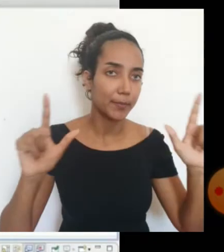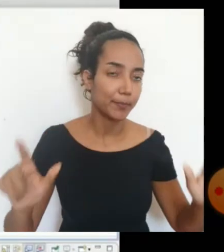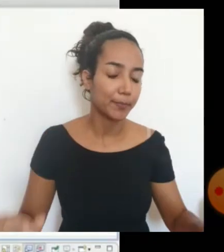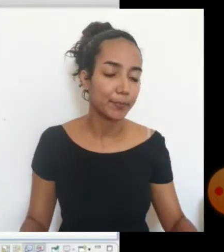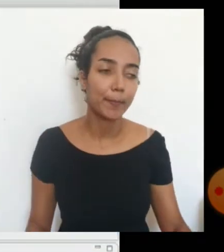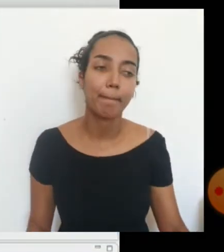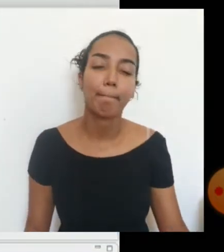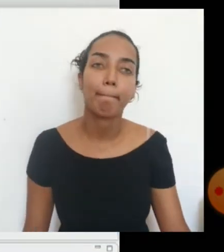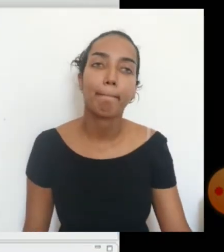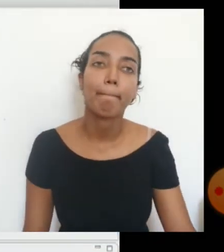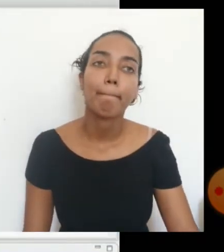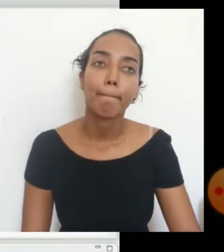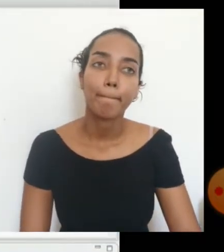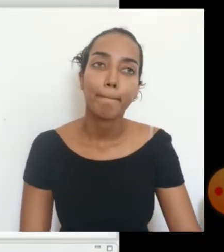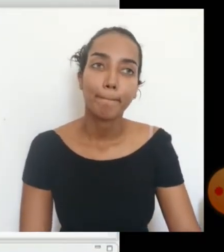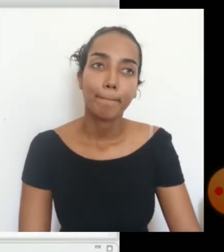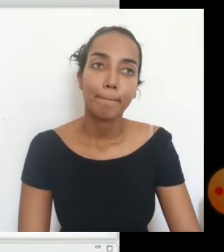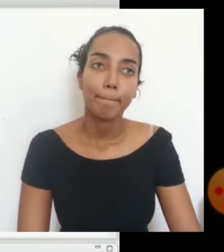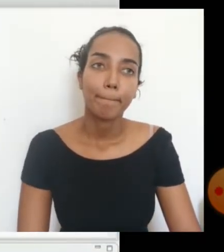e